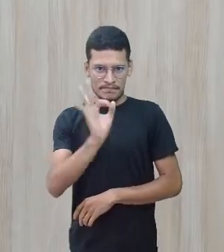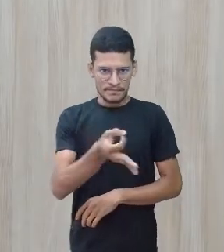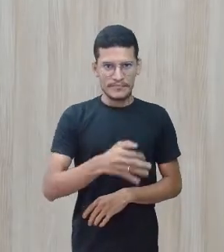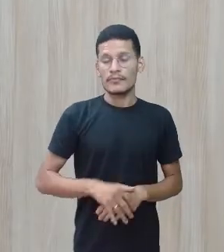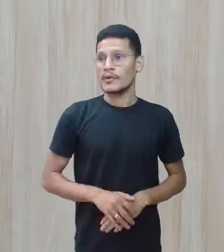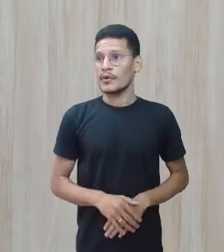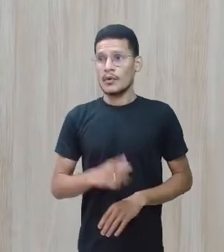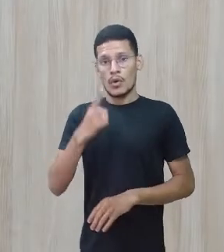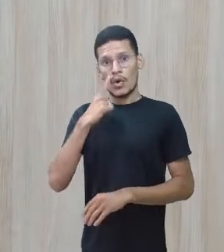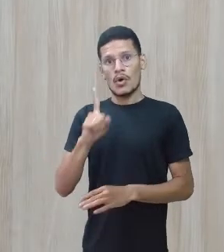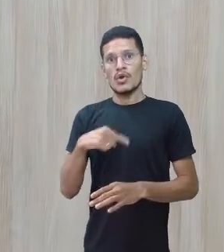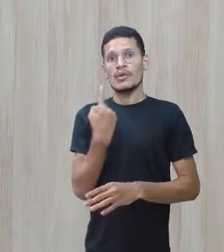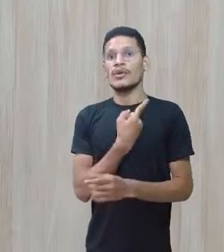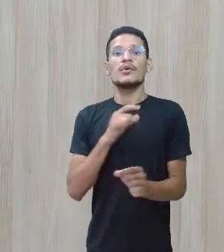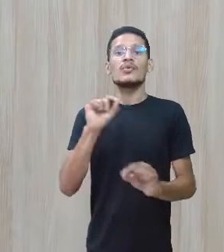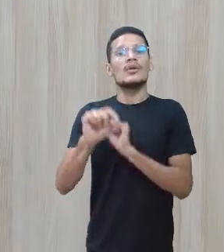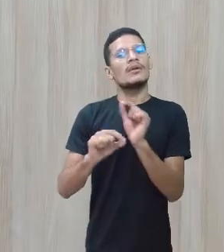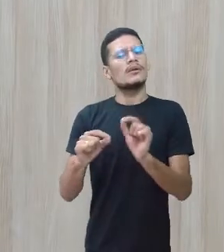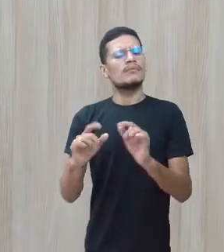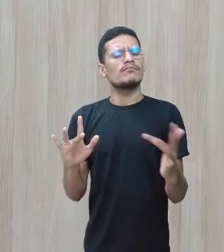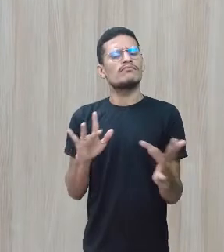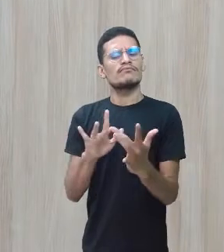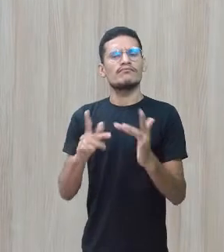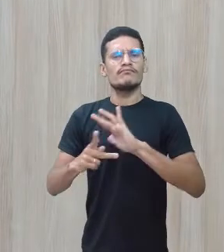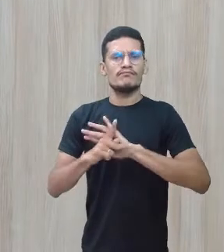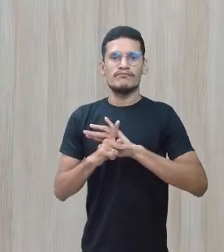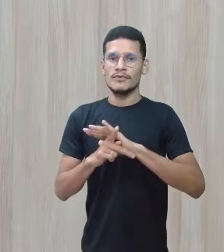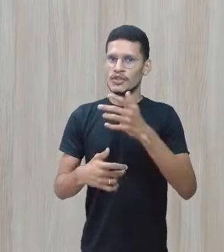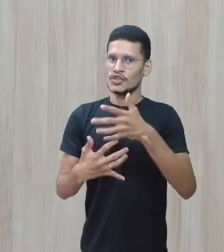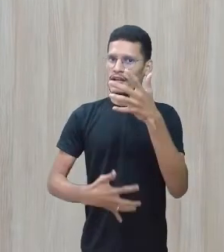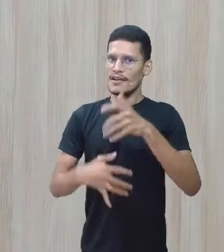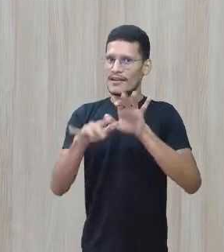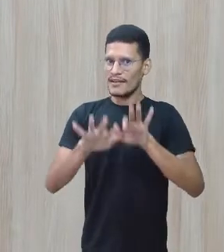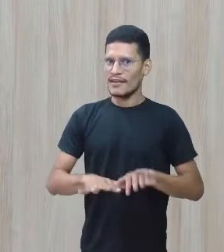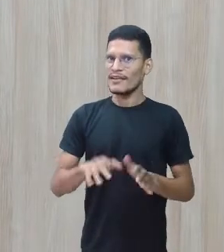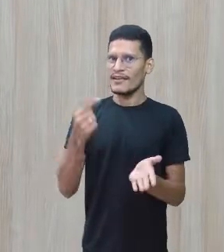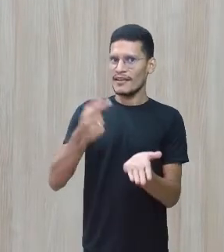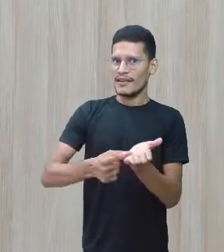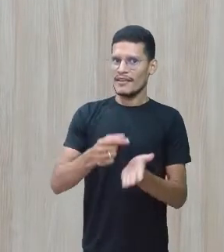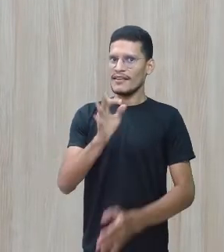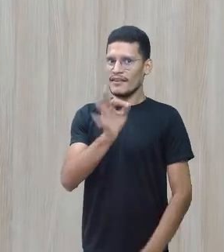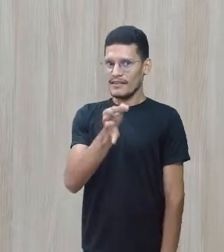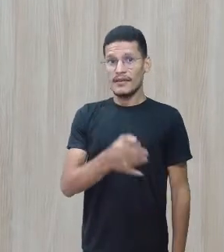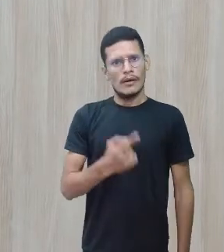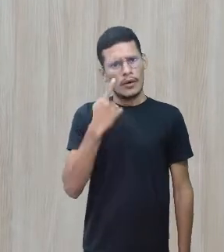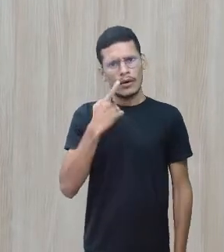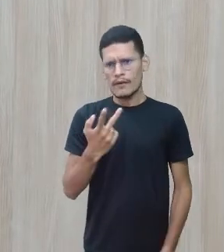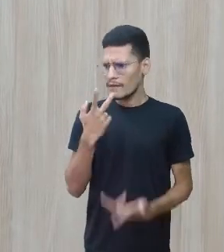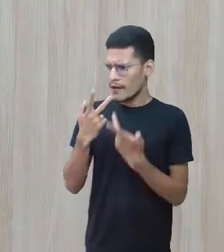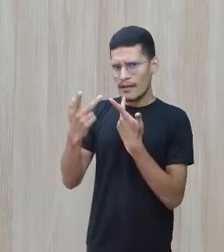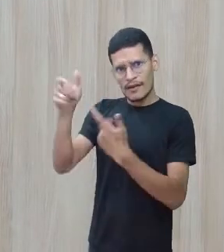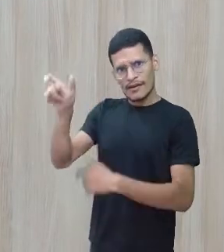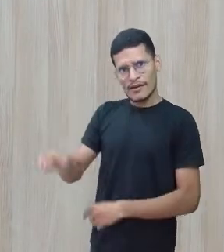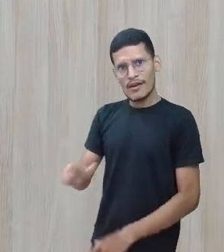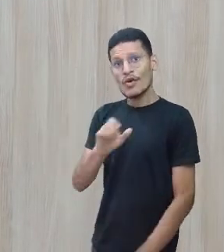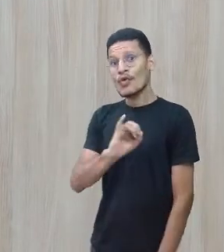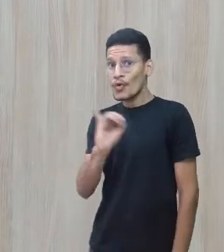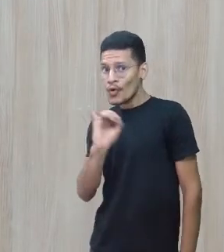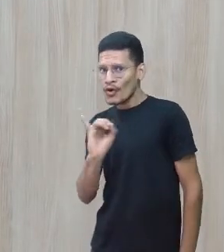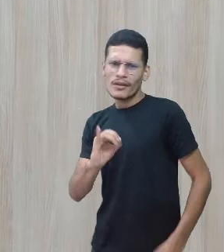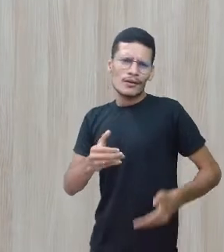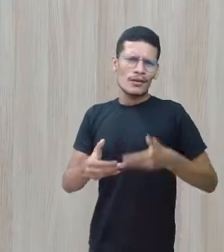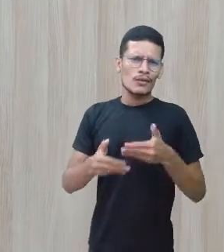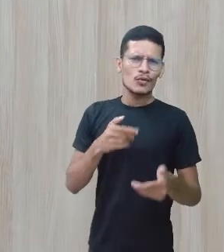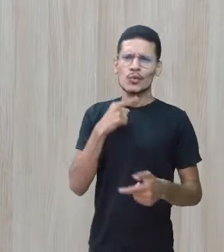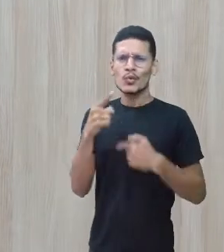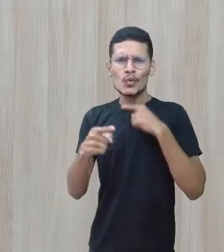Então a gente faz o quê? A gente vai se conectar no chat, vai se conectar no aplicativo, dar um oi para a professora Vivi. Qualquer